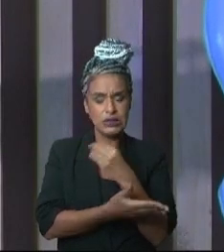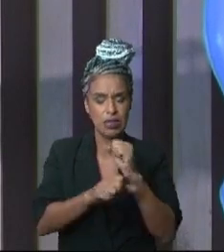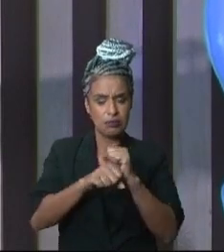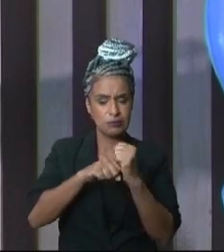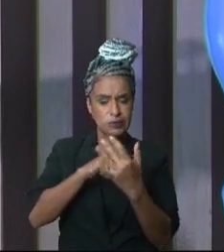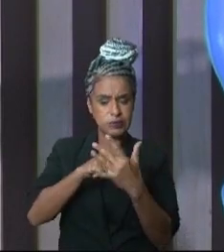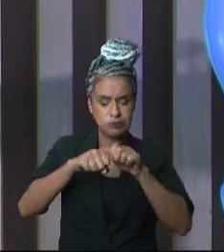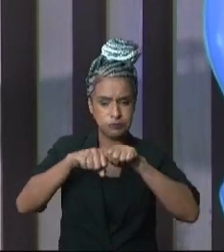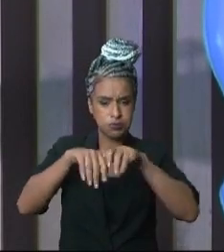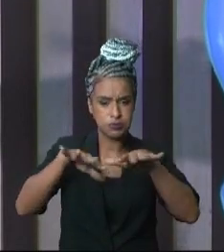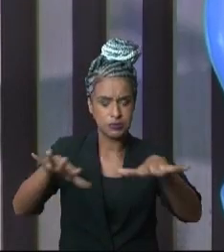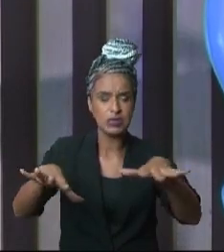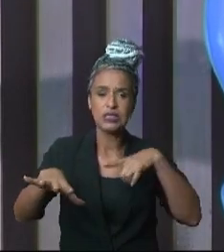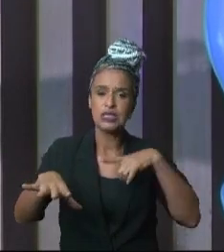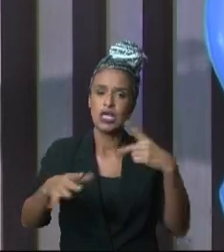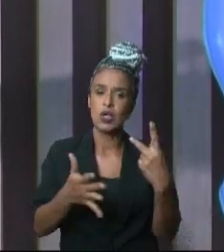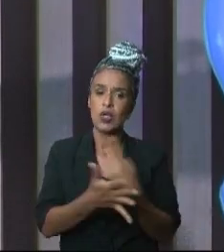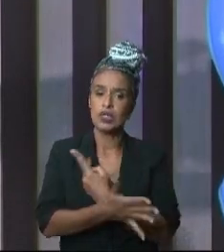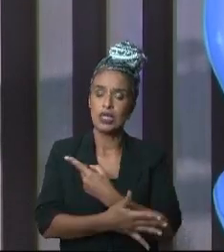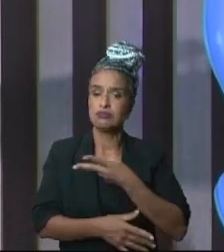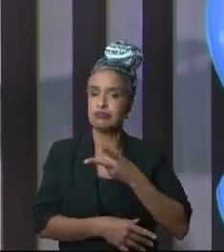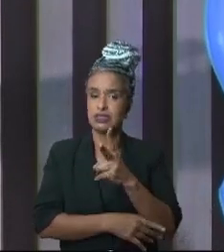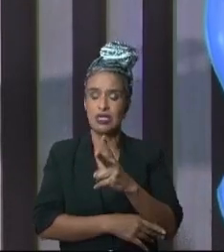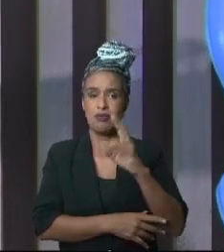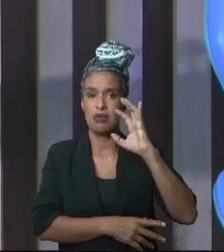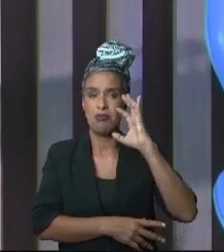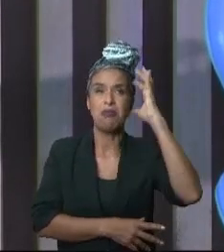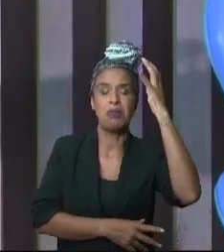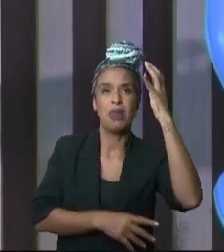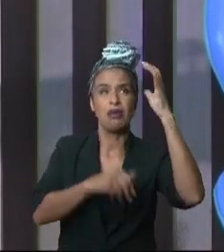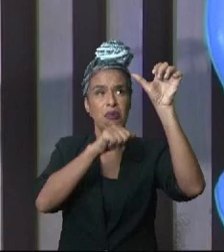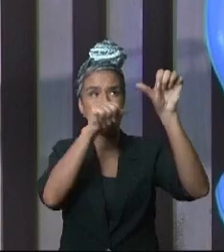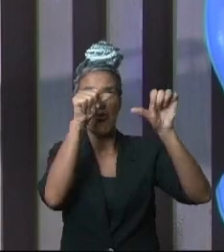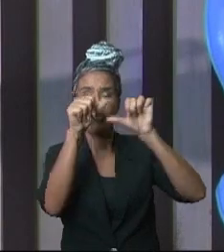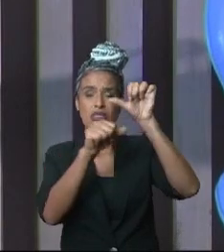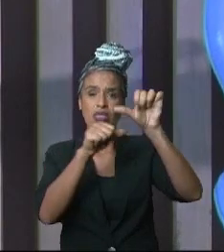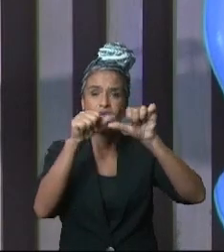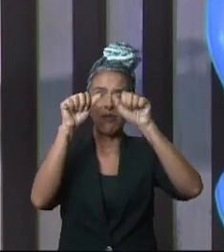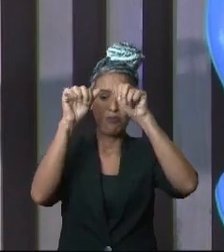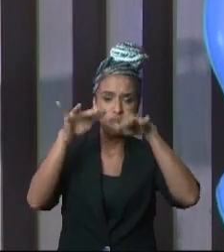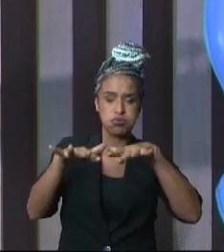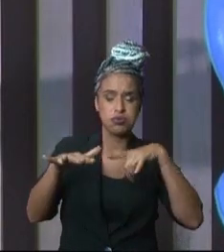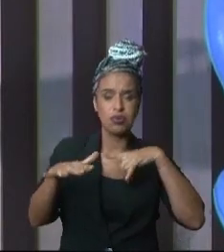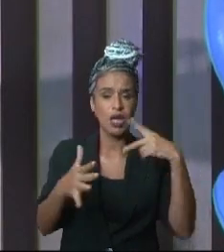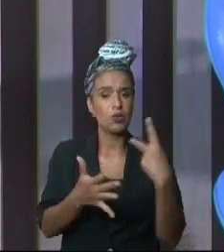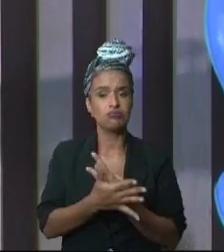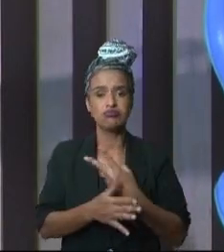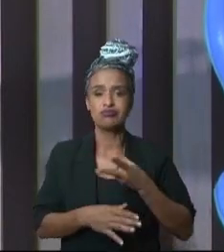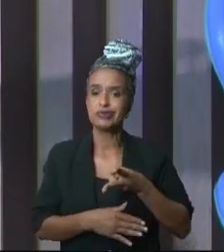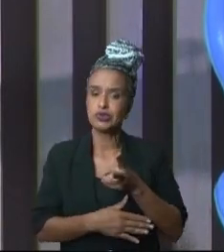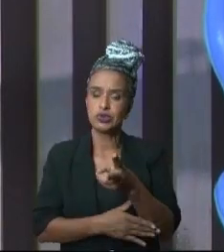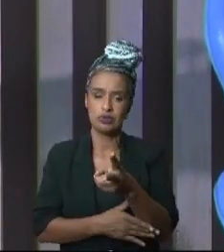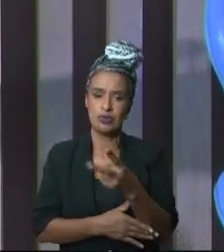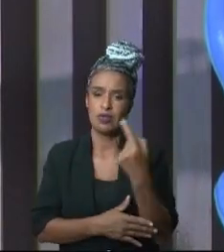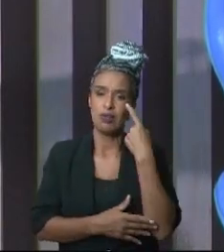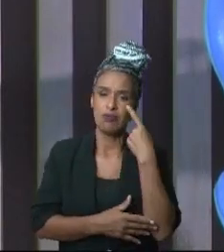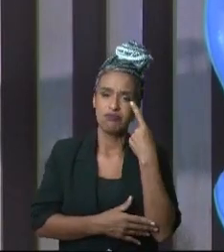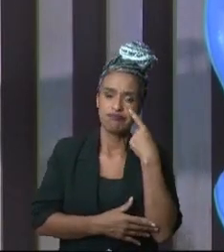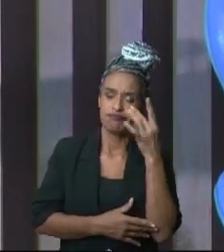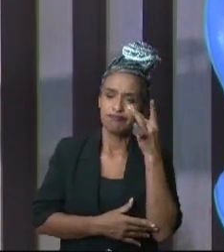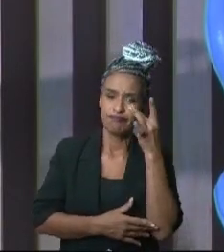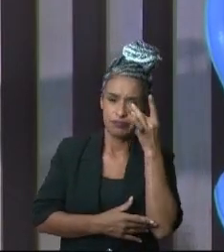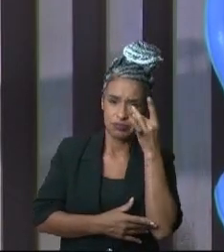e temos choques devido a mudanças climáticas ou pandemias que vão continuar a acontecer. Isso é uma realidade. Nós sabemos que a mudança